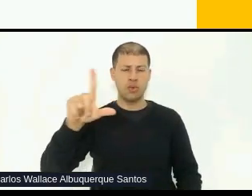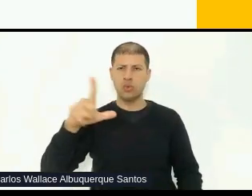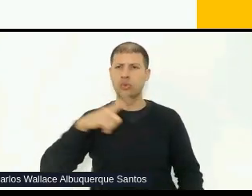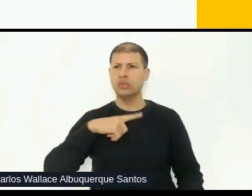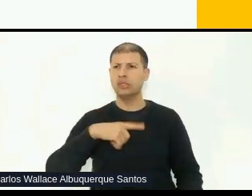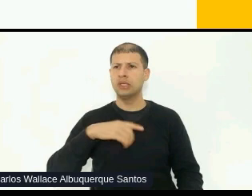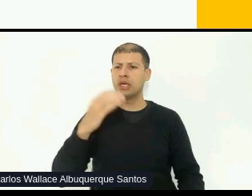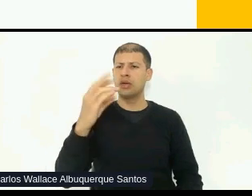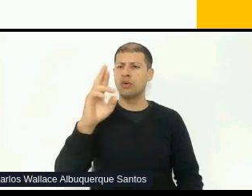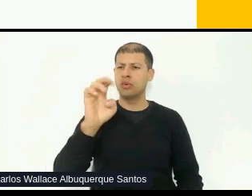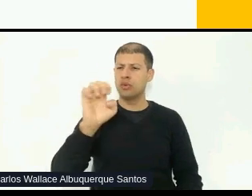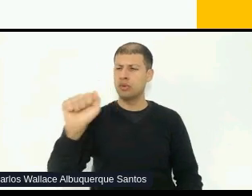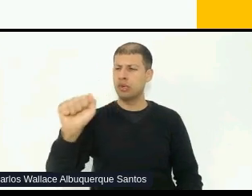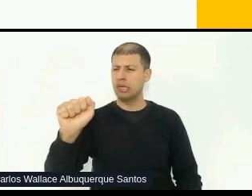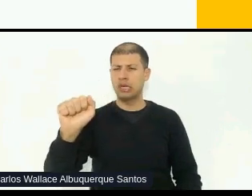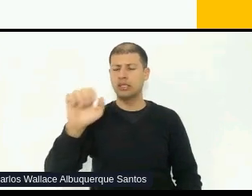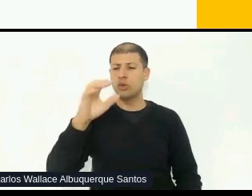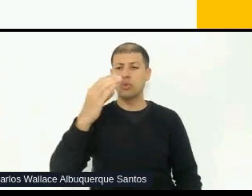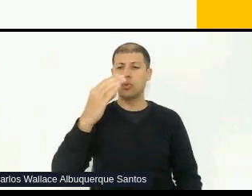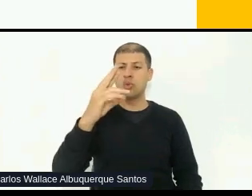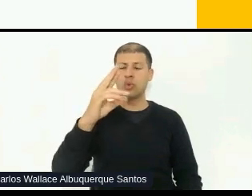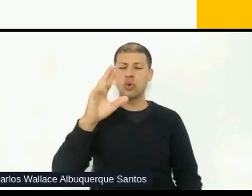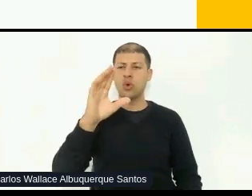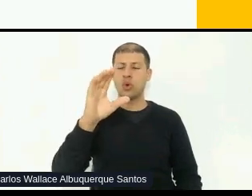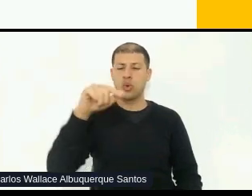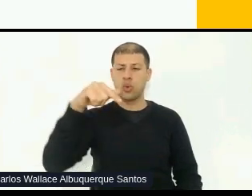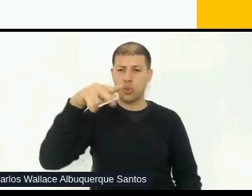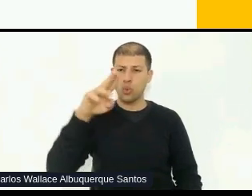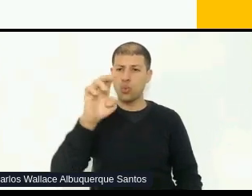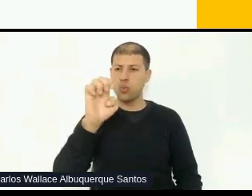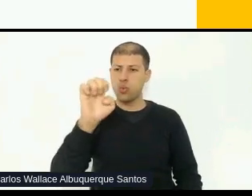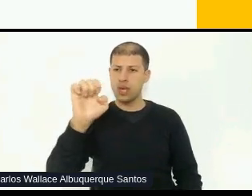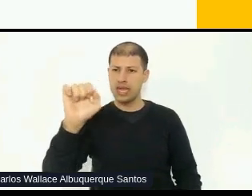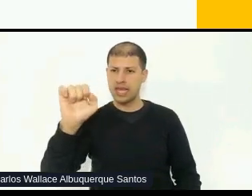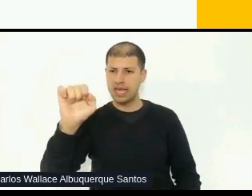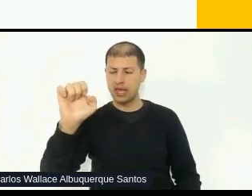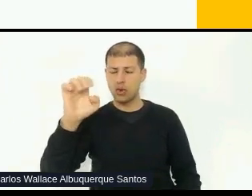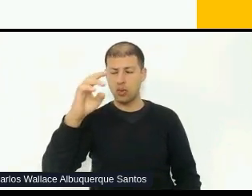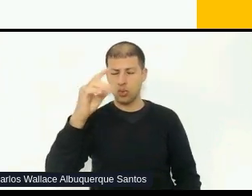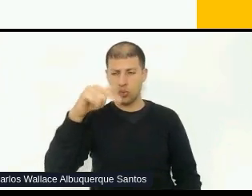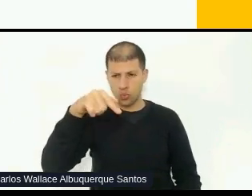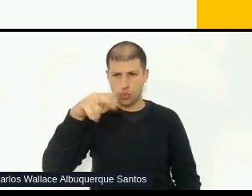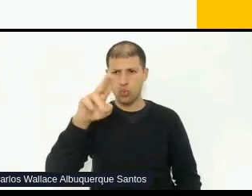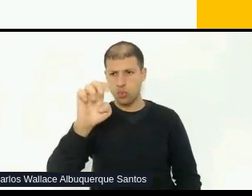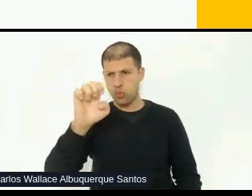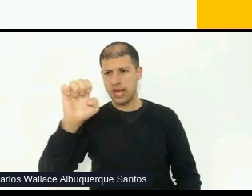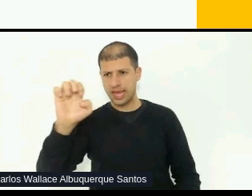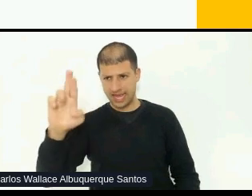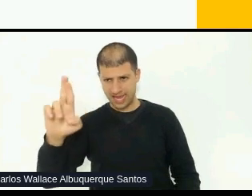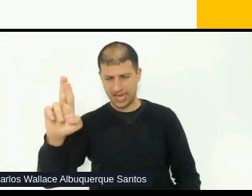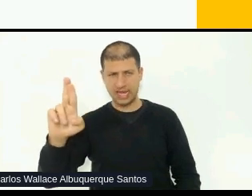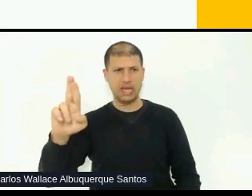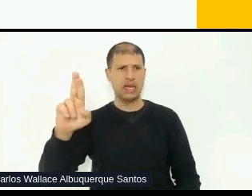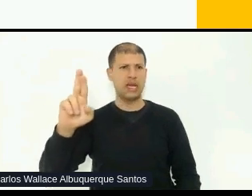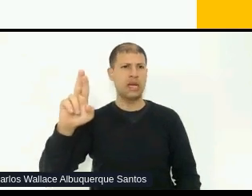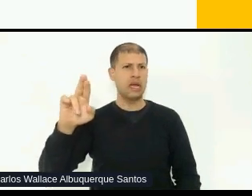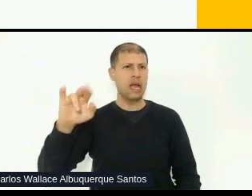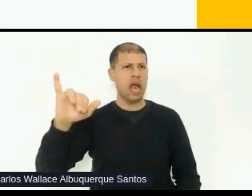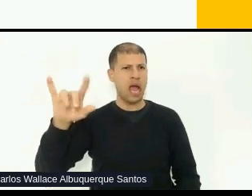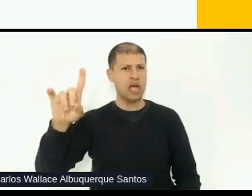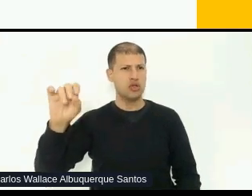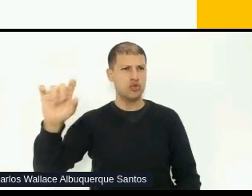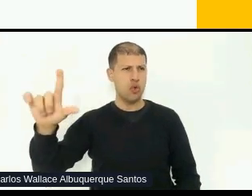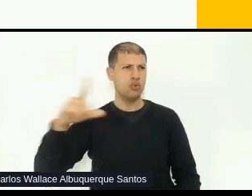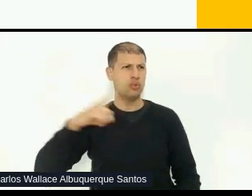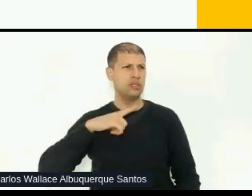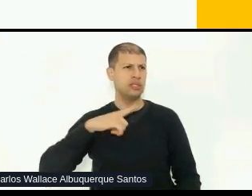Brasil. Então tem diversas coisas aqui que fomentam o consumo desses produtos, tornam a marca mais buscada. Tá? Consequentemente, a gente